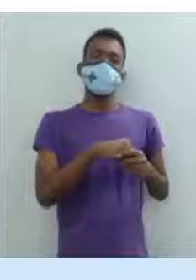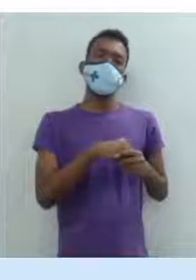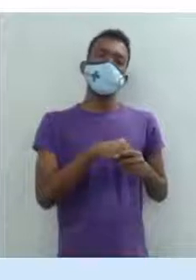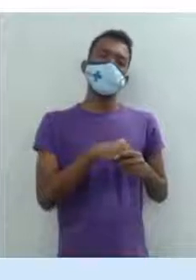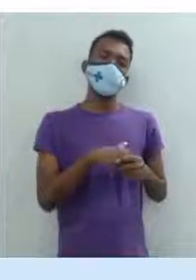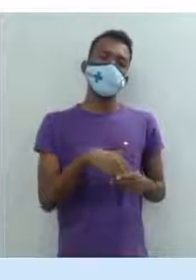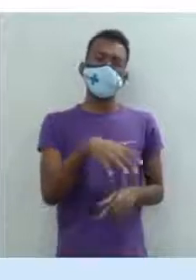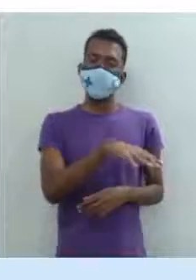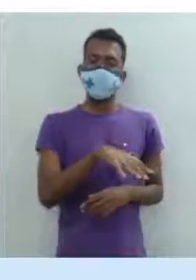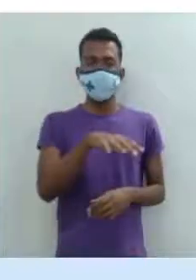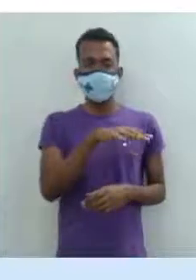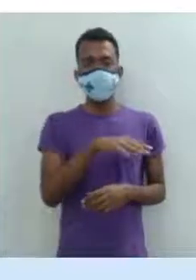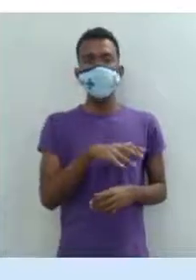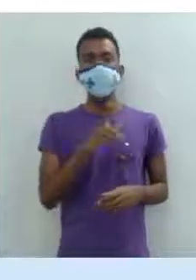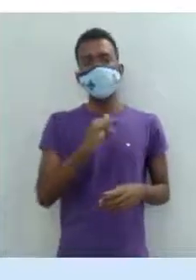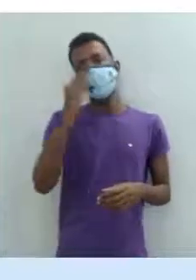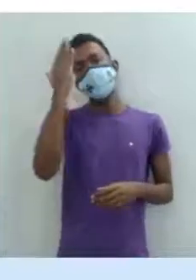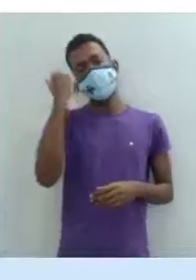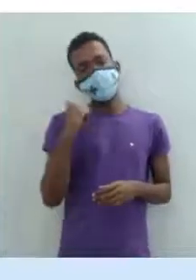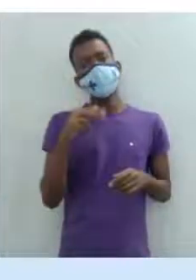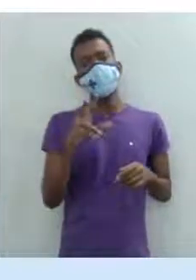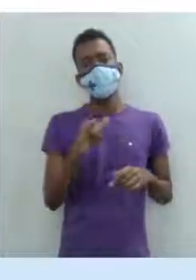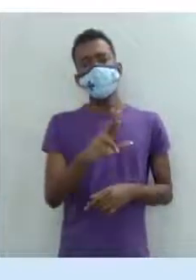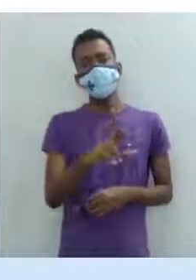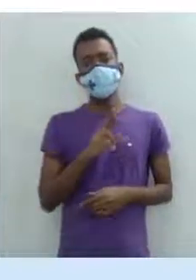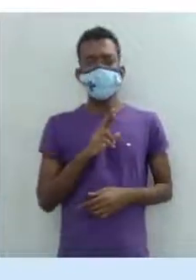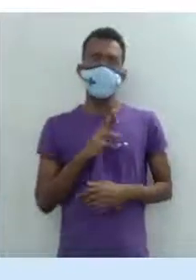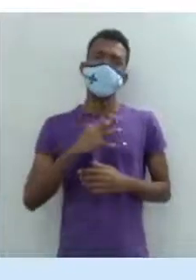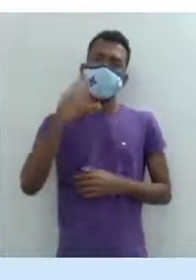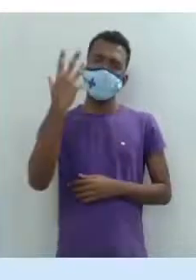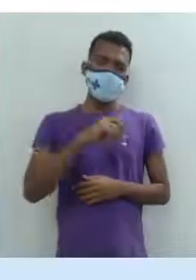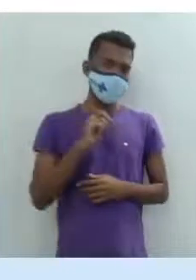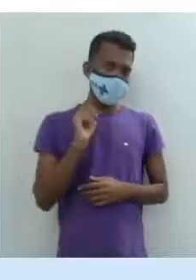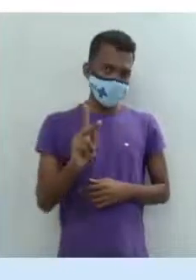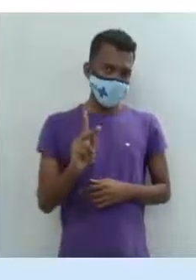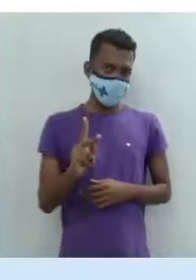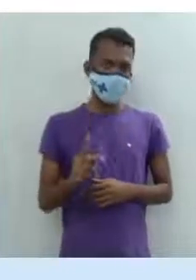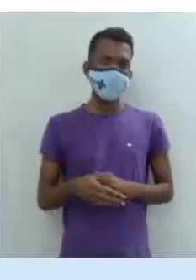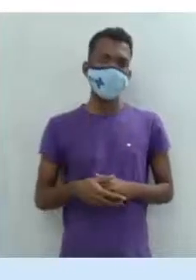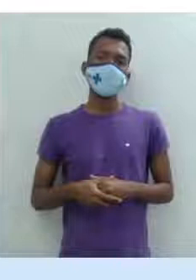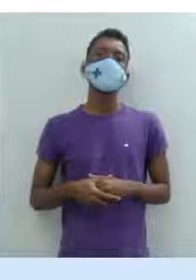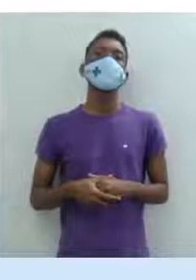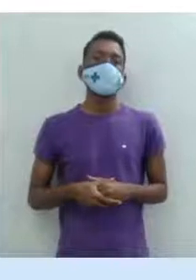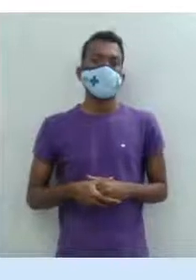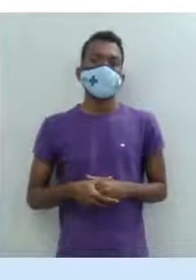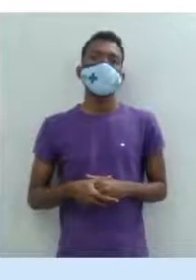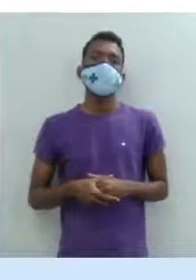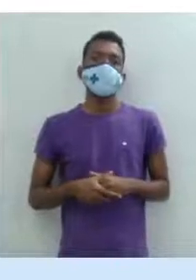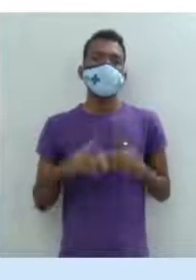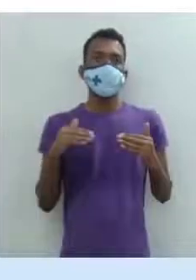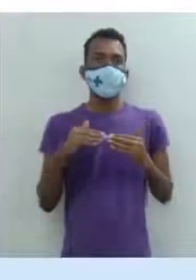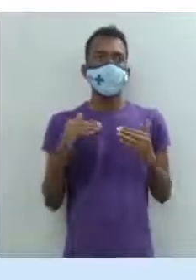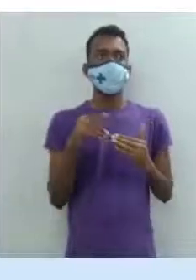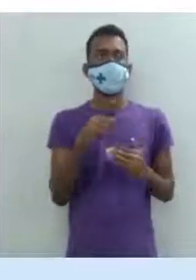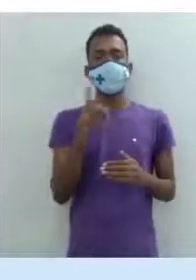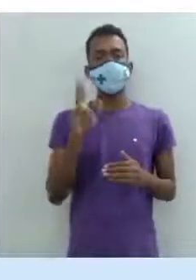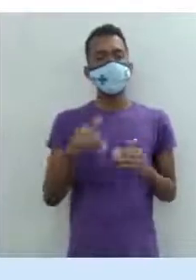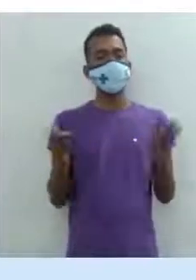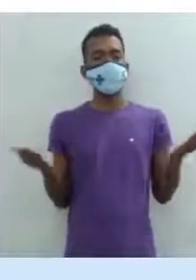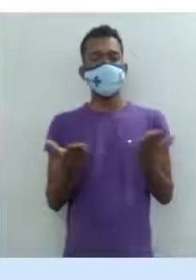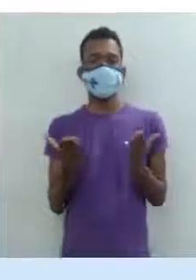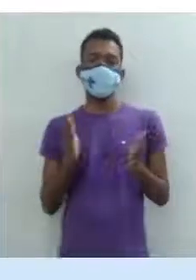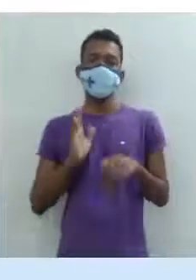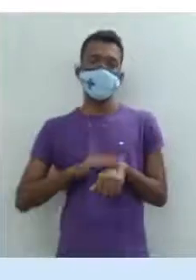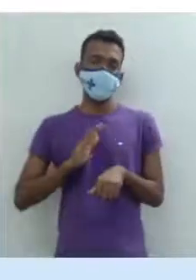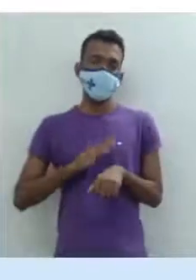vão saber responder. Beleza aí, turminha? Conto com vocês aí, hein? Você que está nesse exato